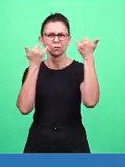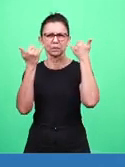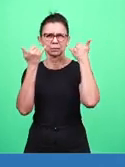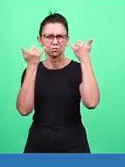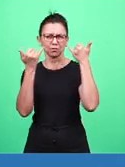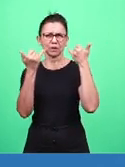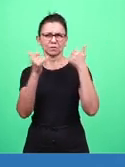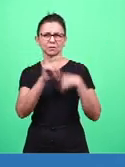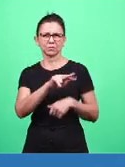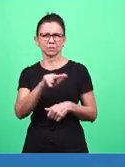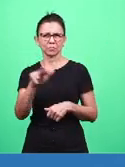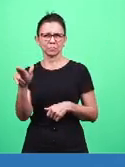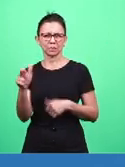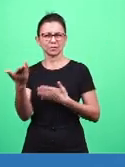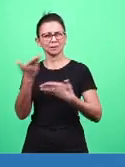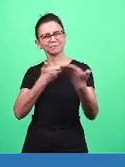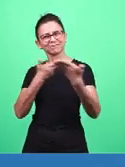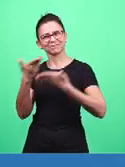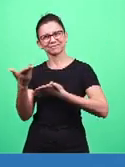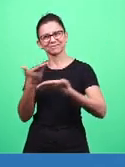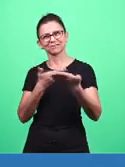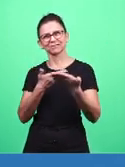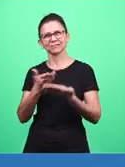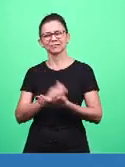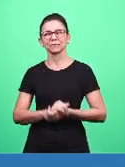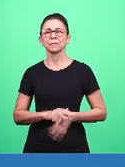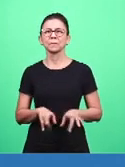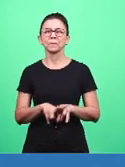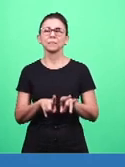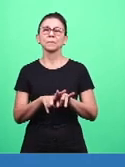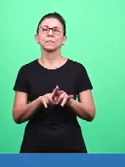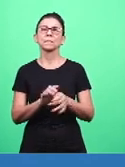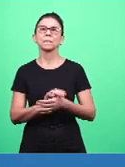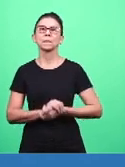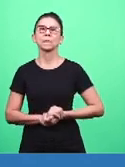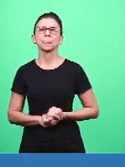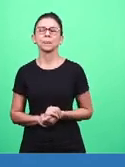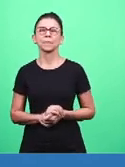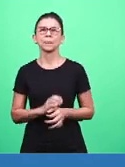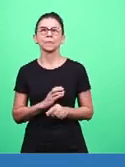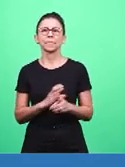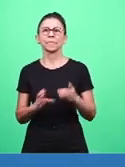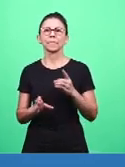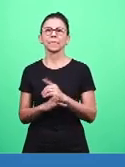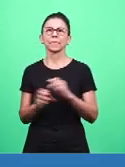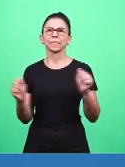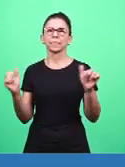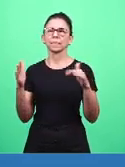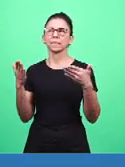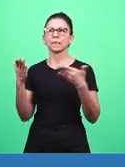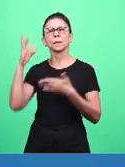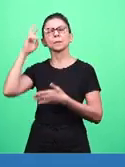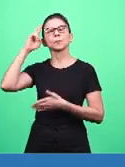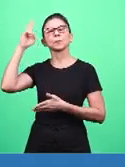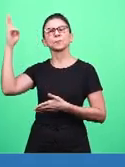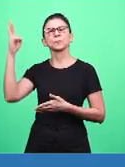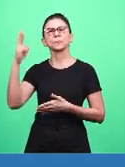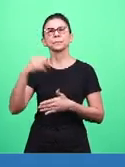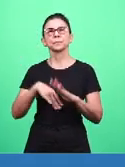Otoni, Caratinga, Conselheiro Pena e Resplendor, num total de